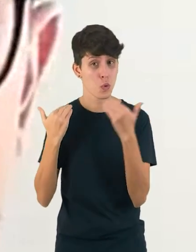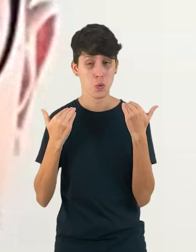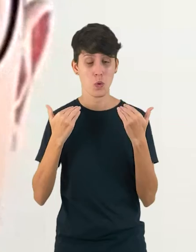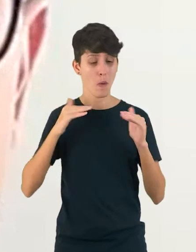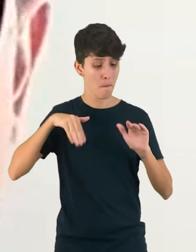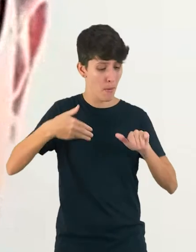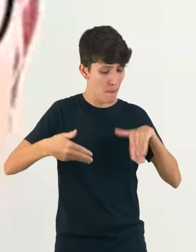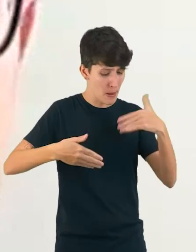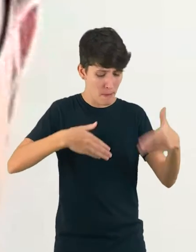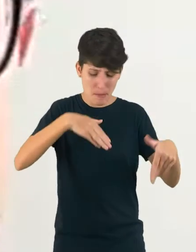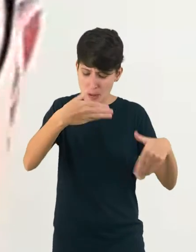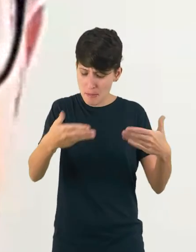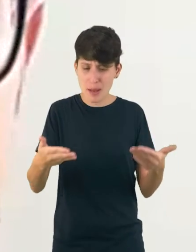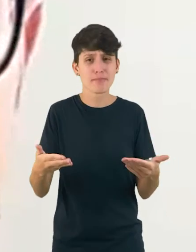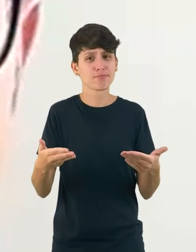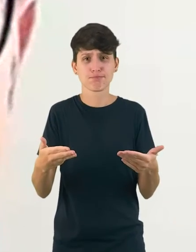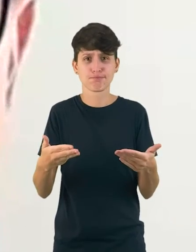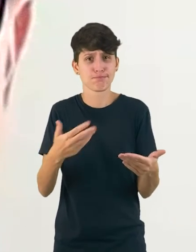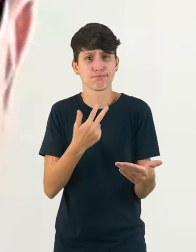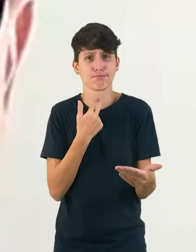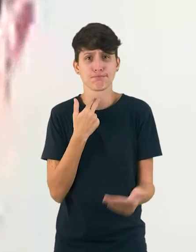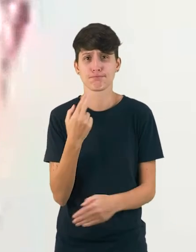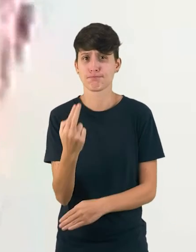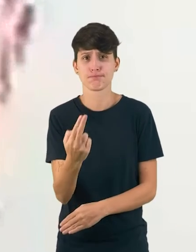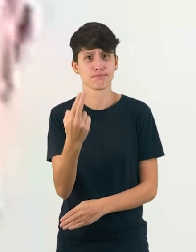é um fato, no mínimo,